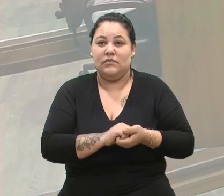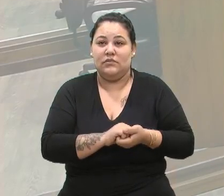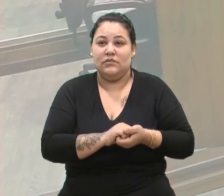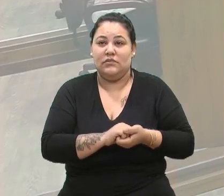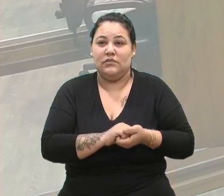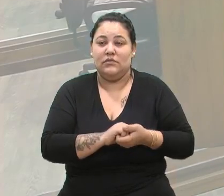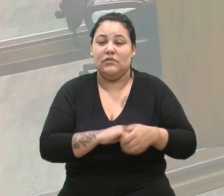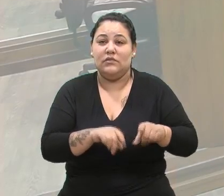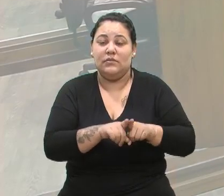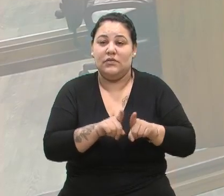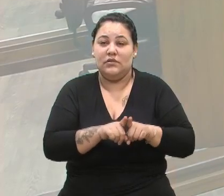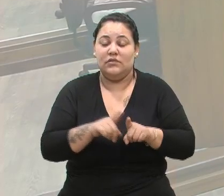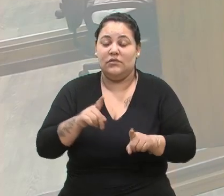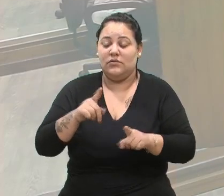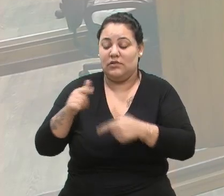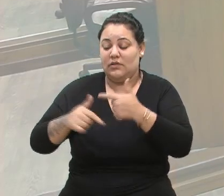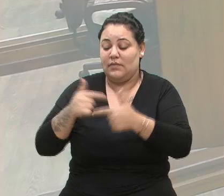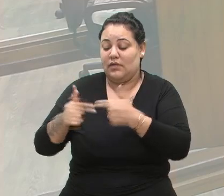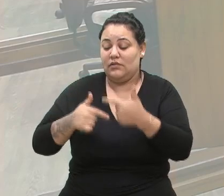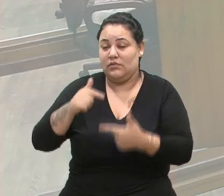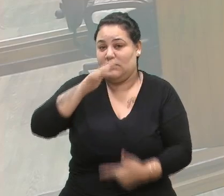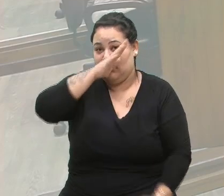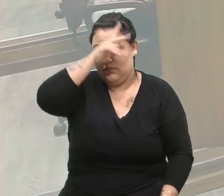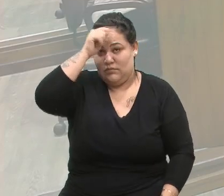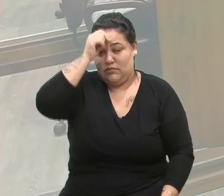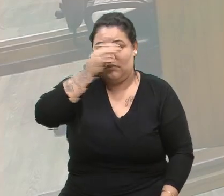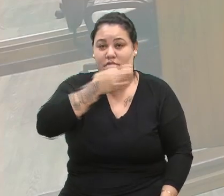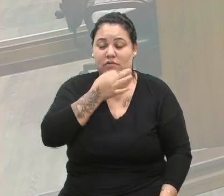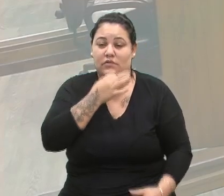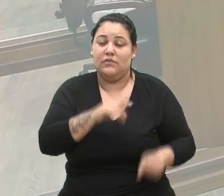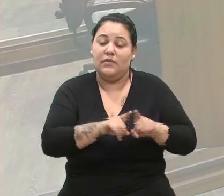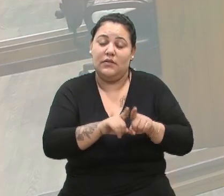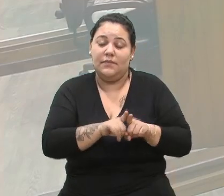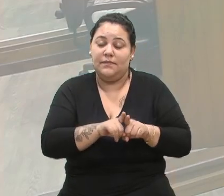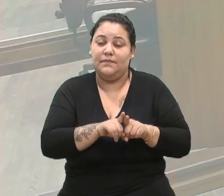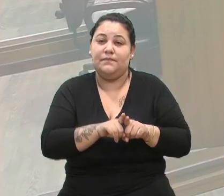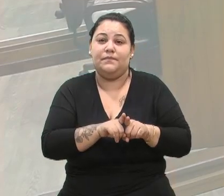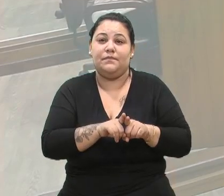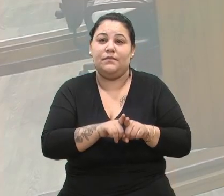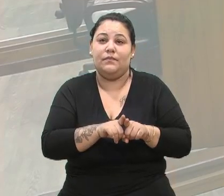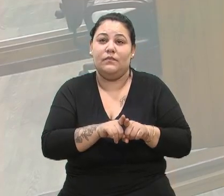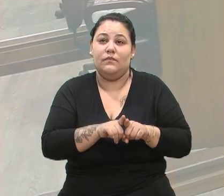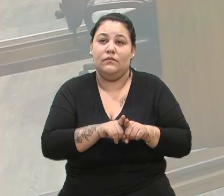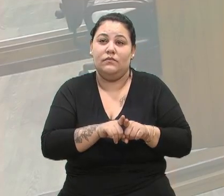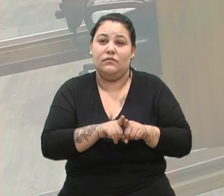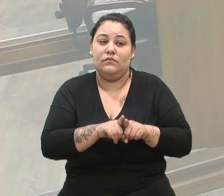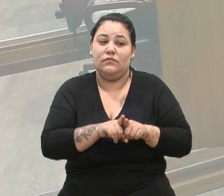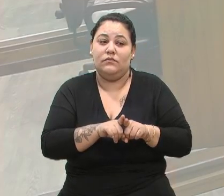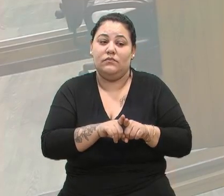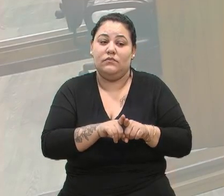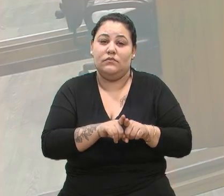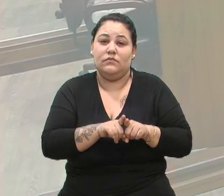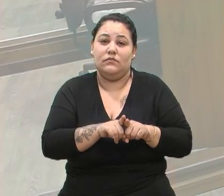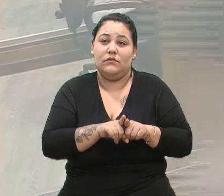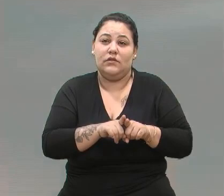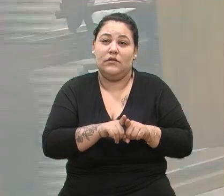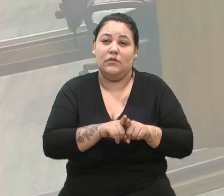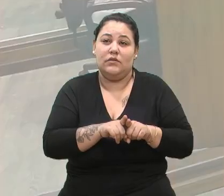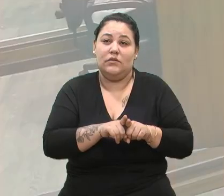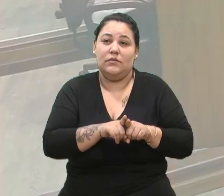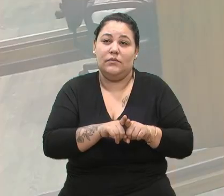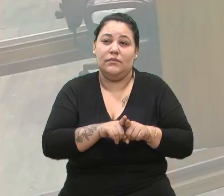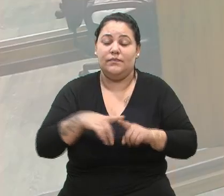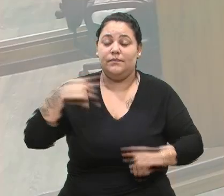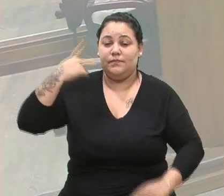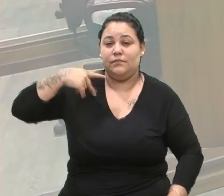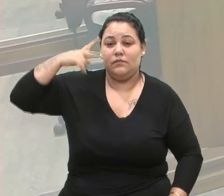fez um excelente trabalho na Prefeitura de Caxias, nas secretarias, e também ao vereador Velocino Ex, que passou